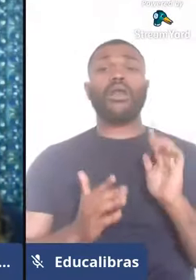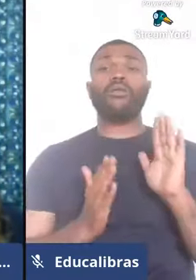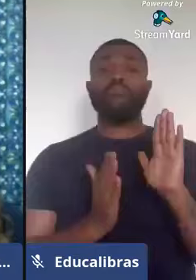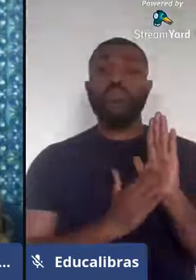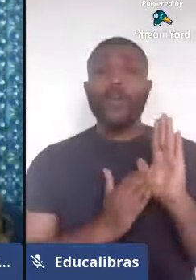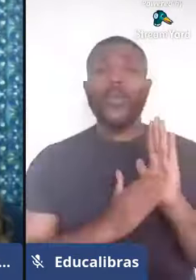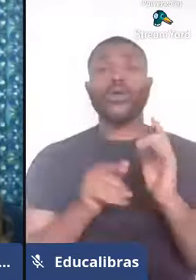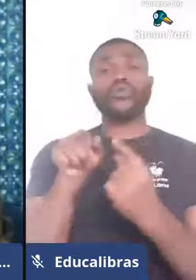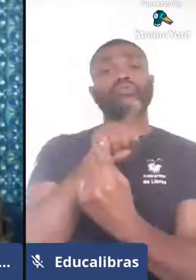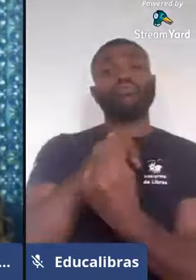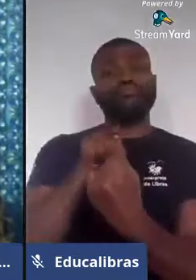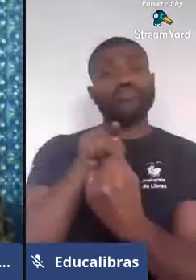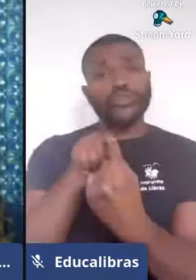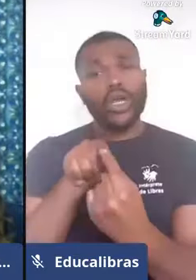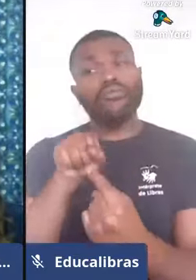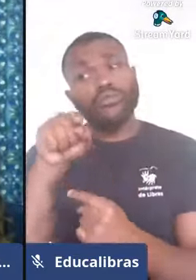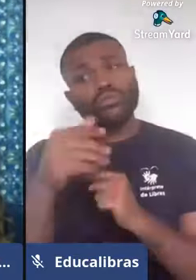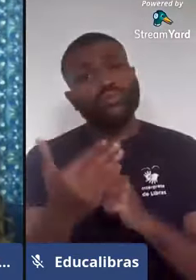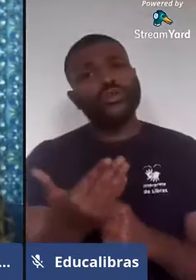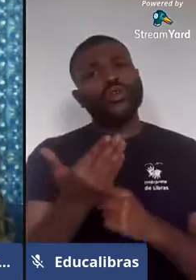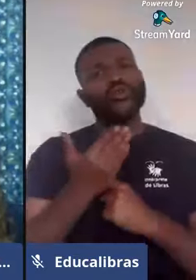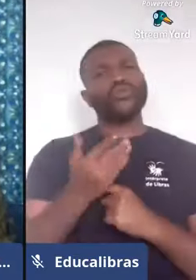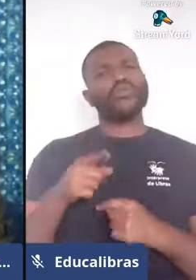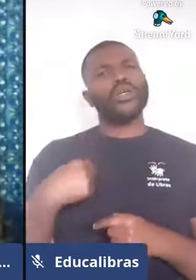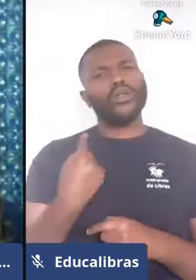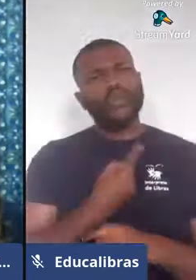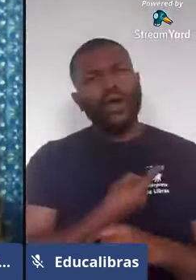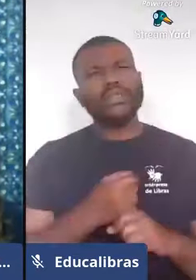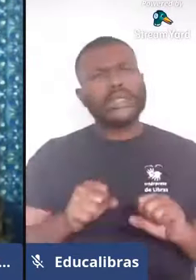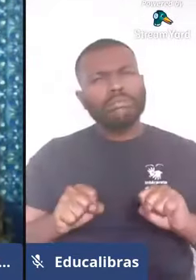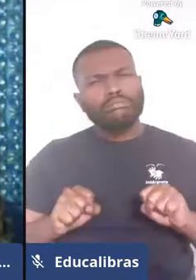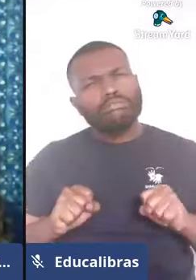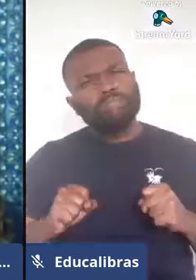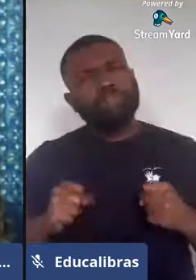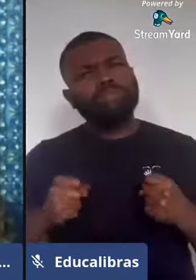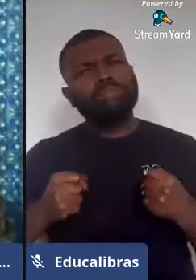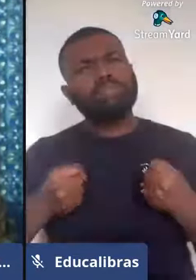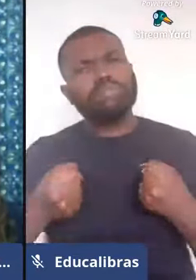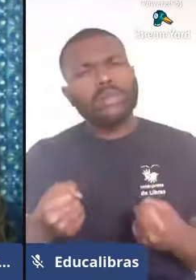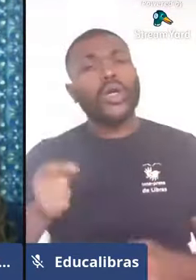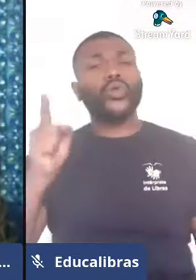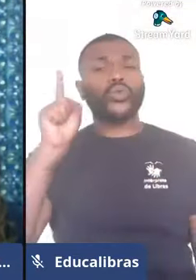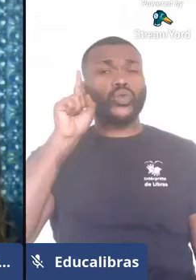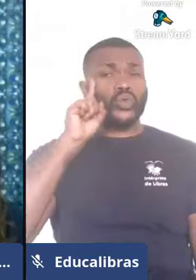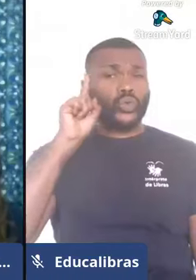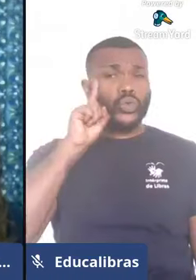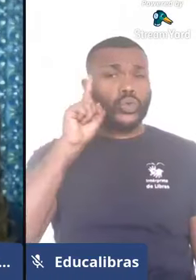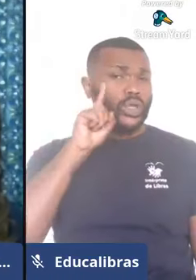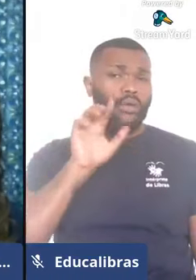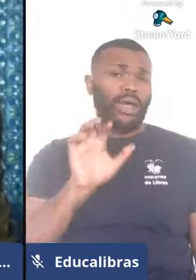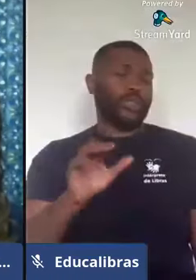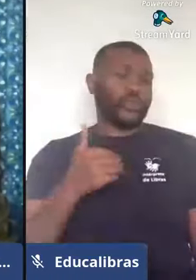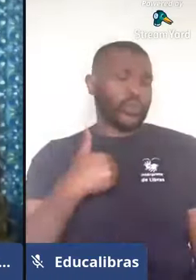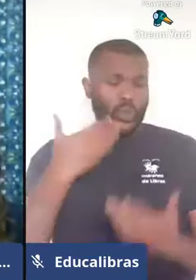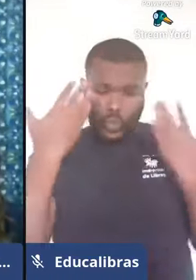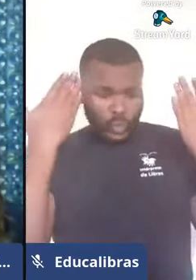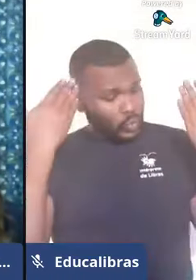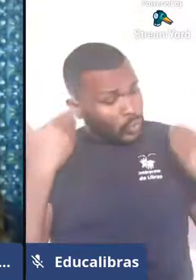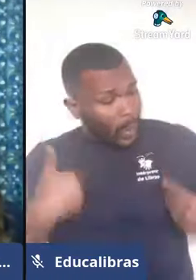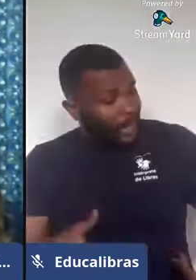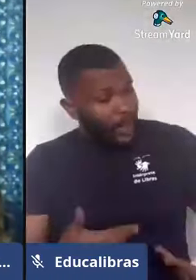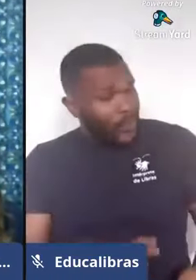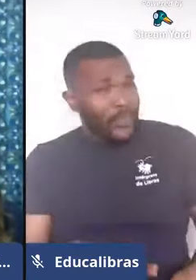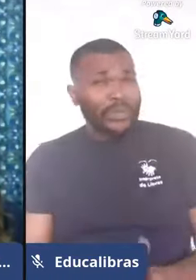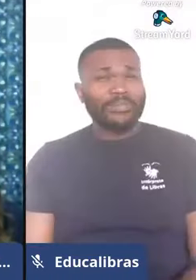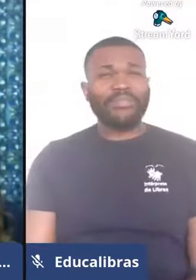acho que isso ajuda muito a gente a superar esses desafios, assim, no dia a dia. E é isso, essa sou eu. Põe o Rafael de